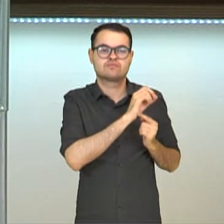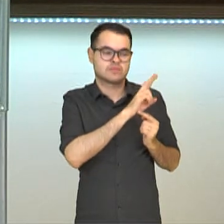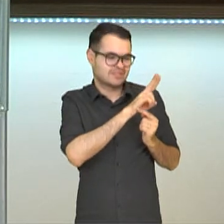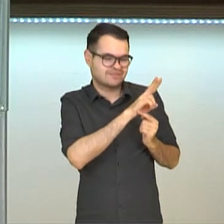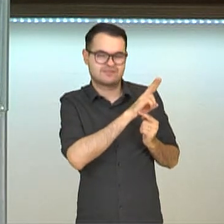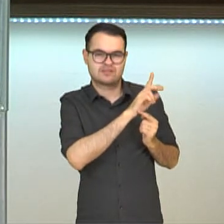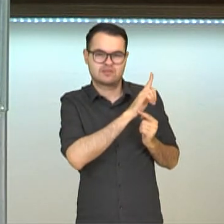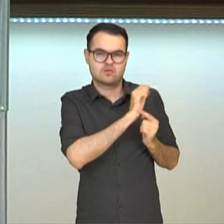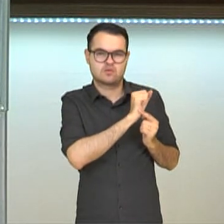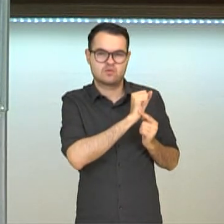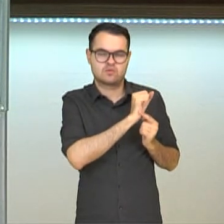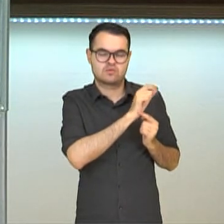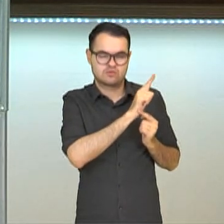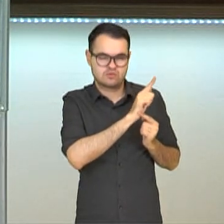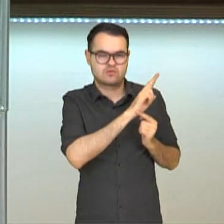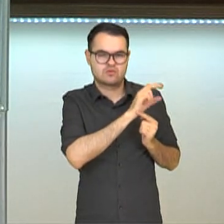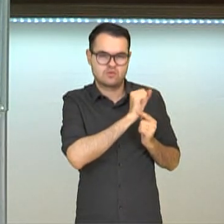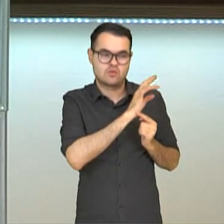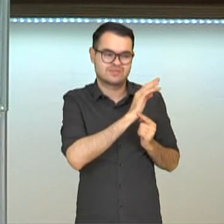uma